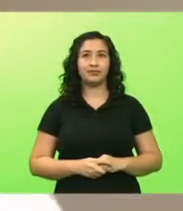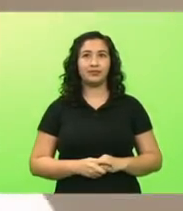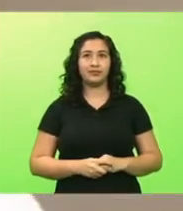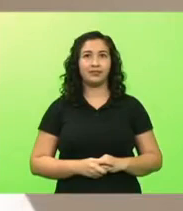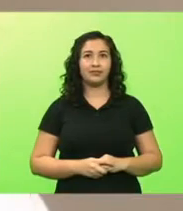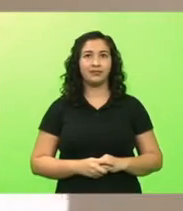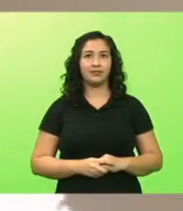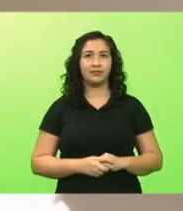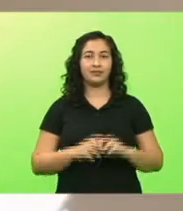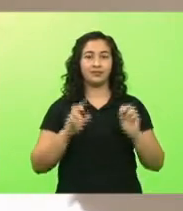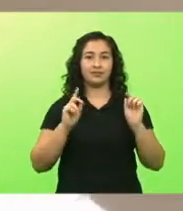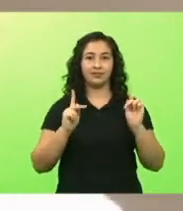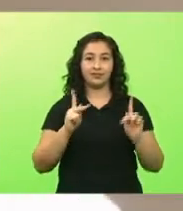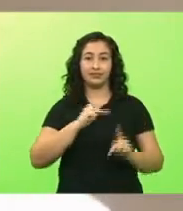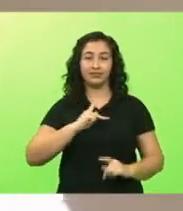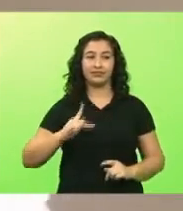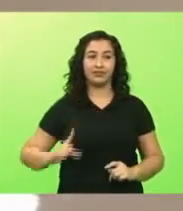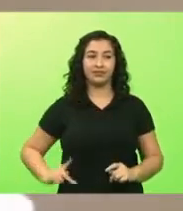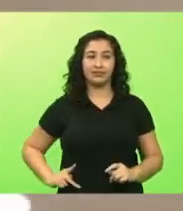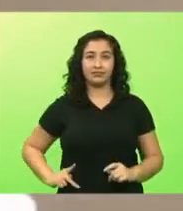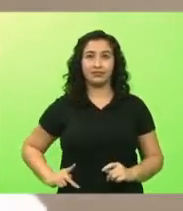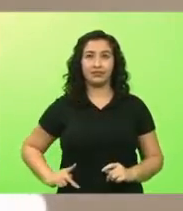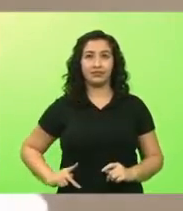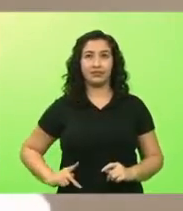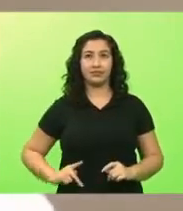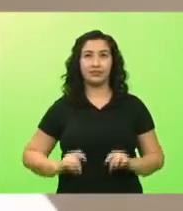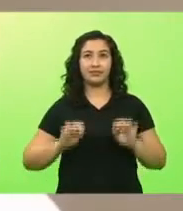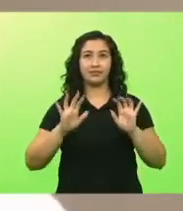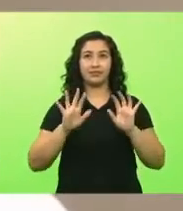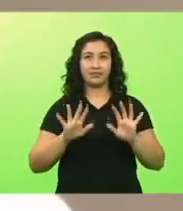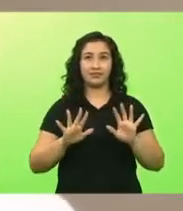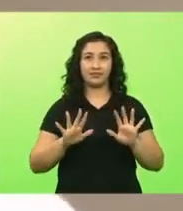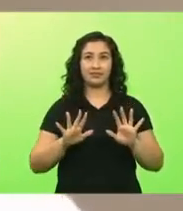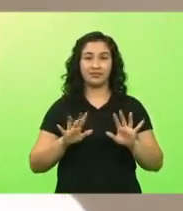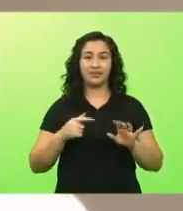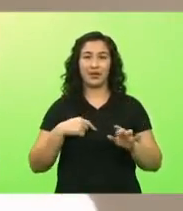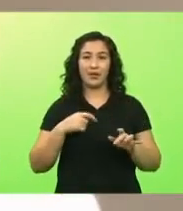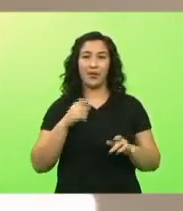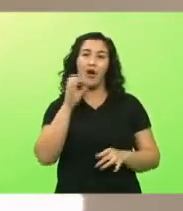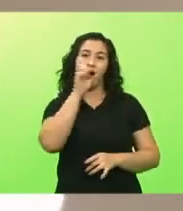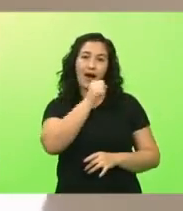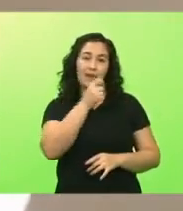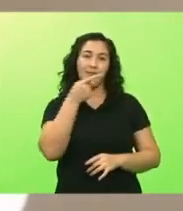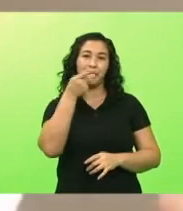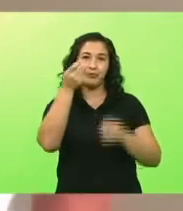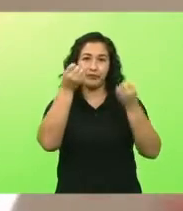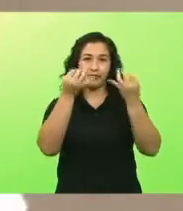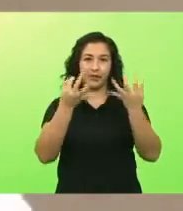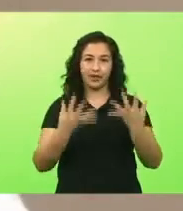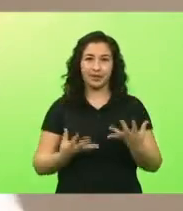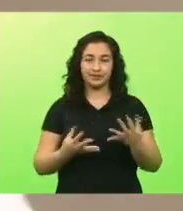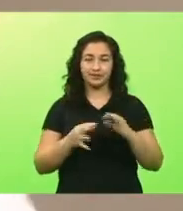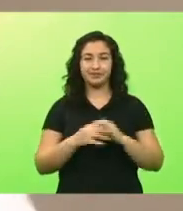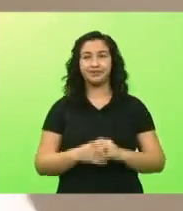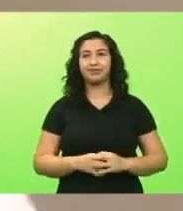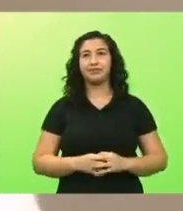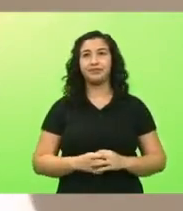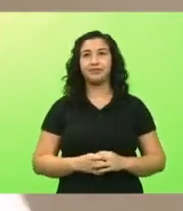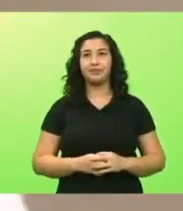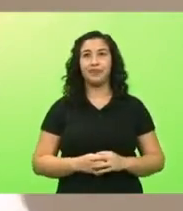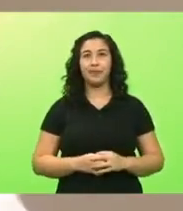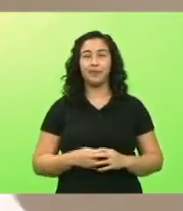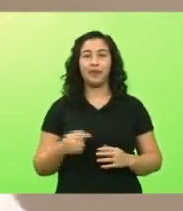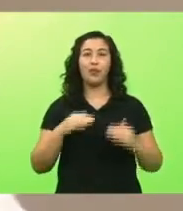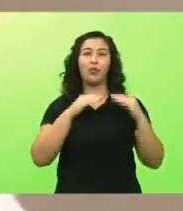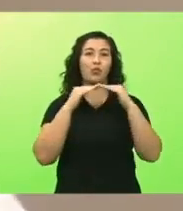Muito obrigado, presidente. Mas eu vou tentar ser mais breve agora, então. Mas eu concordo